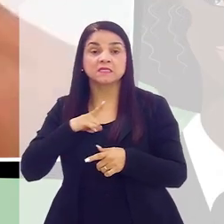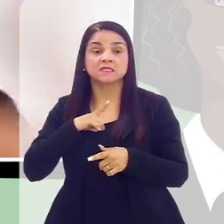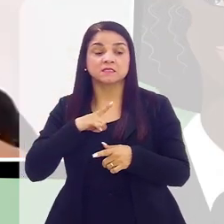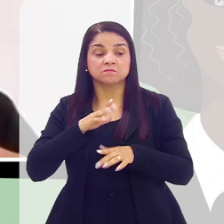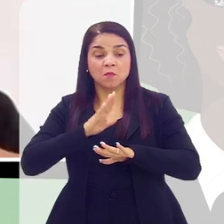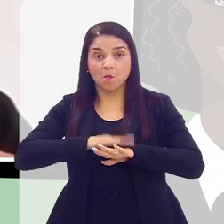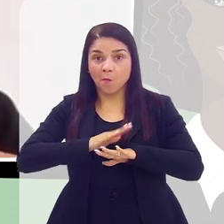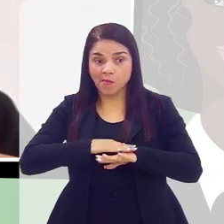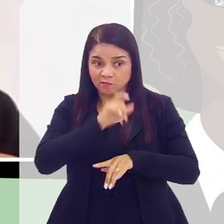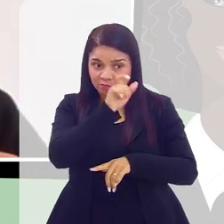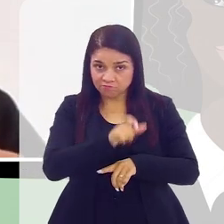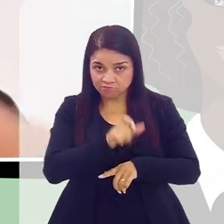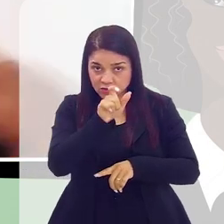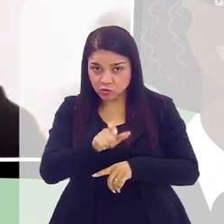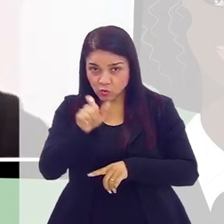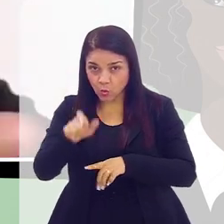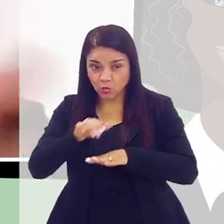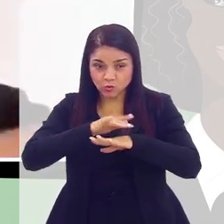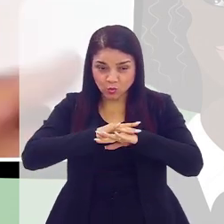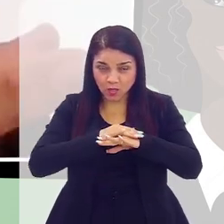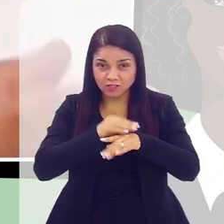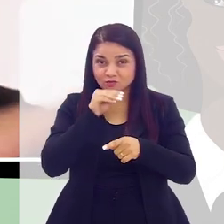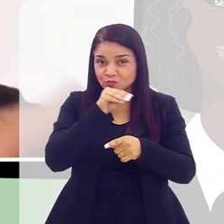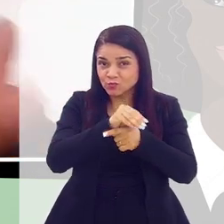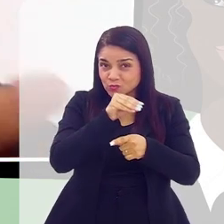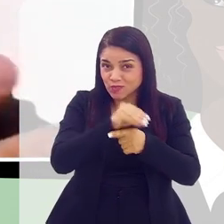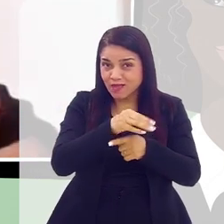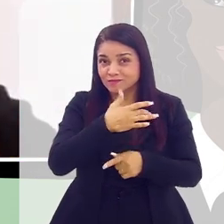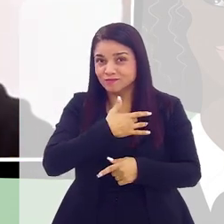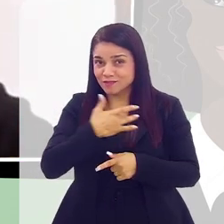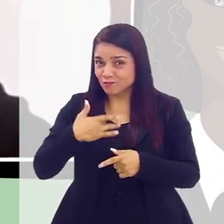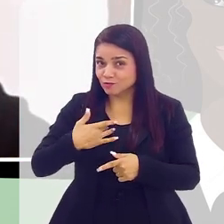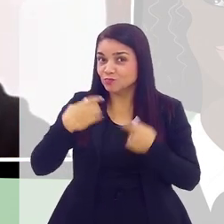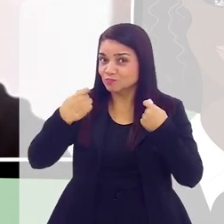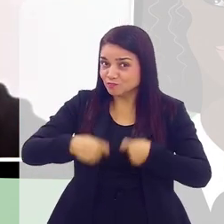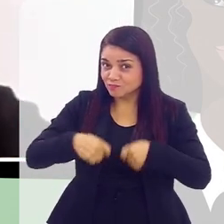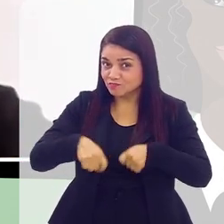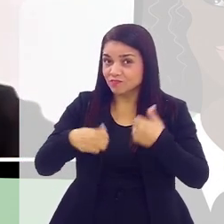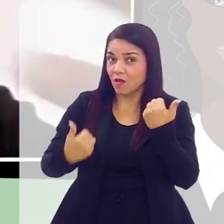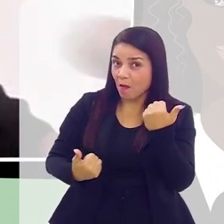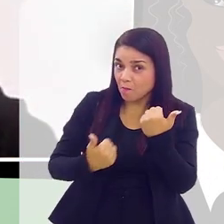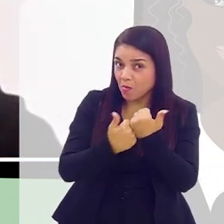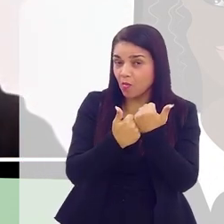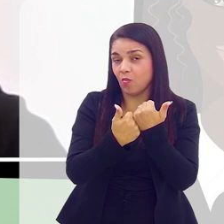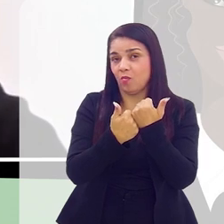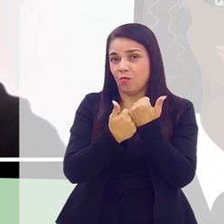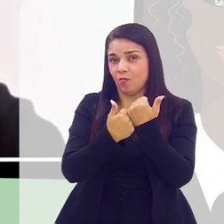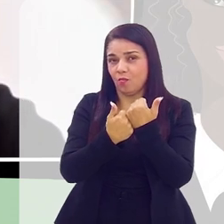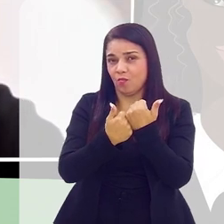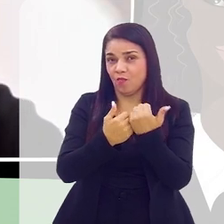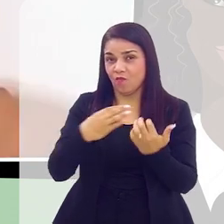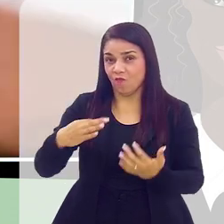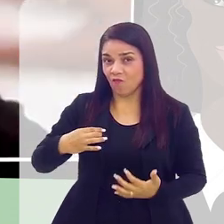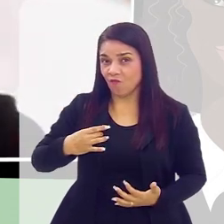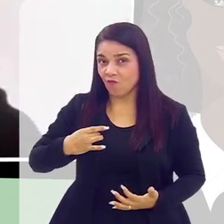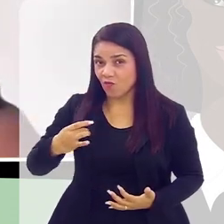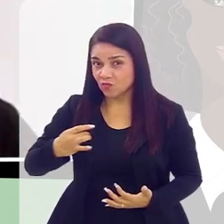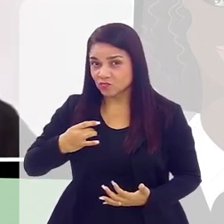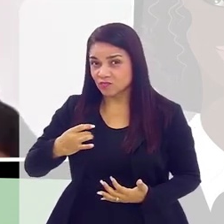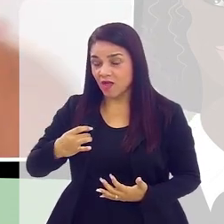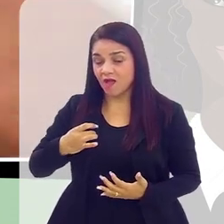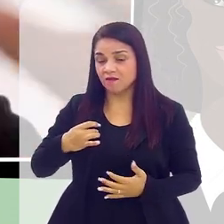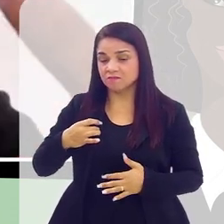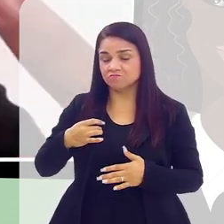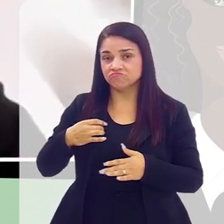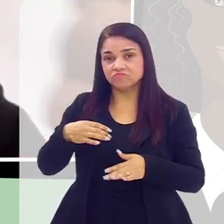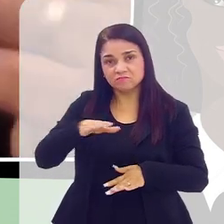tem pessoas que necessitam de cuidados de saúde e de apoio voluntário